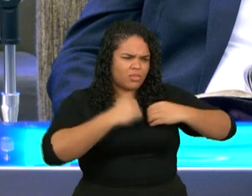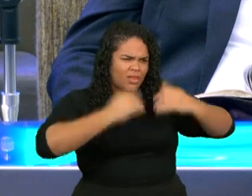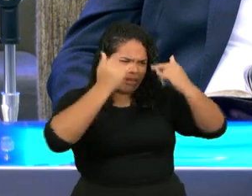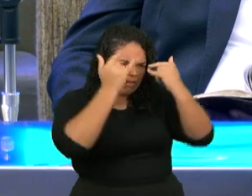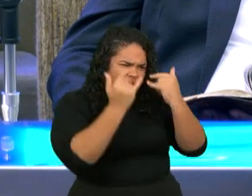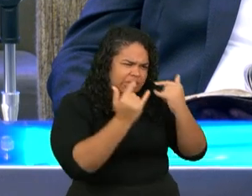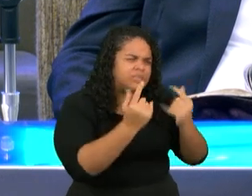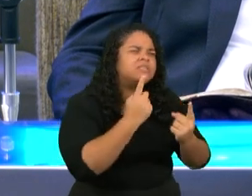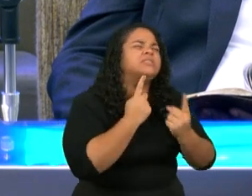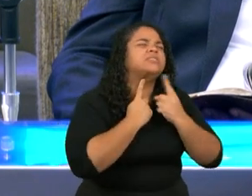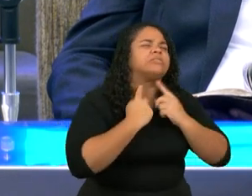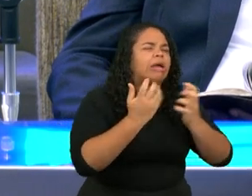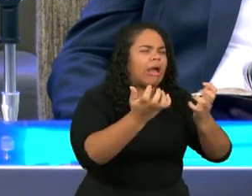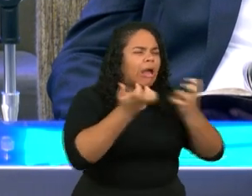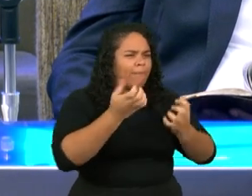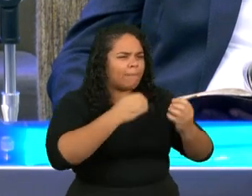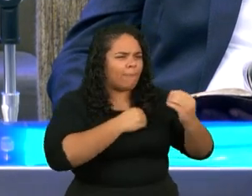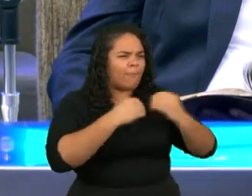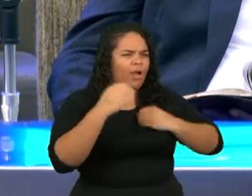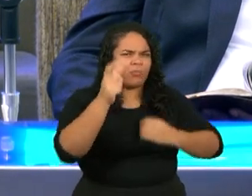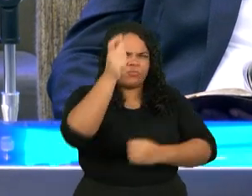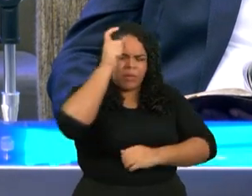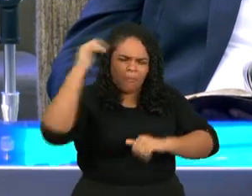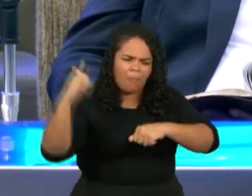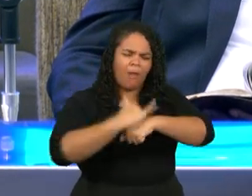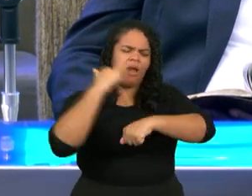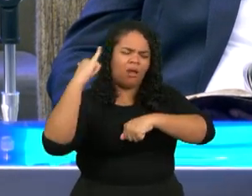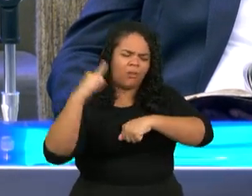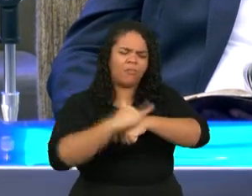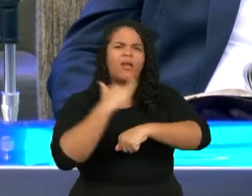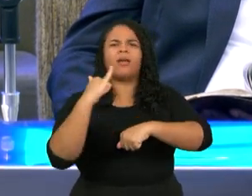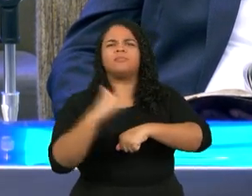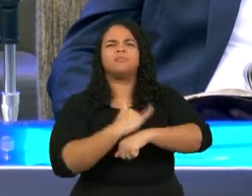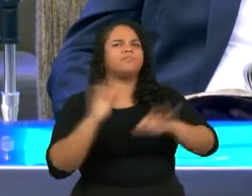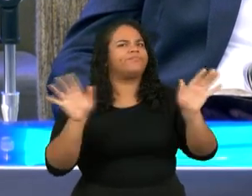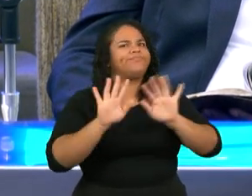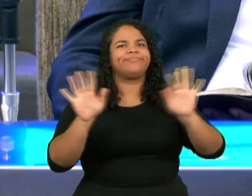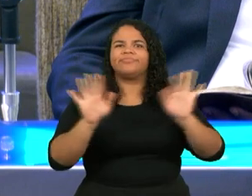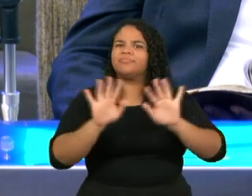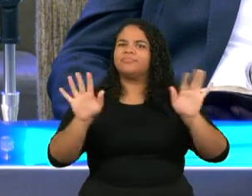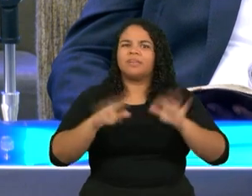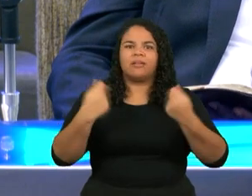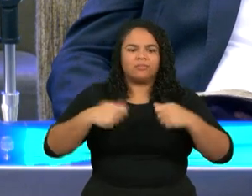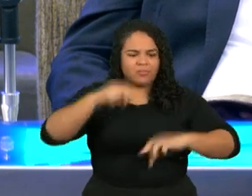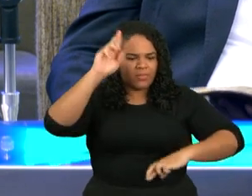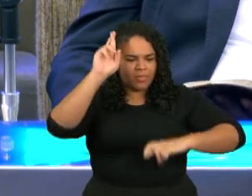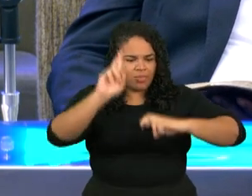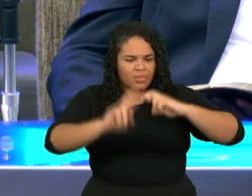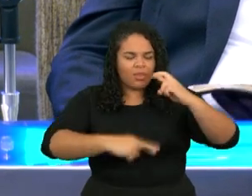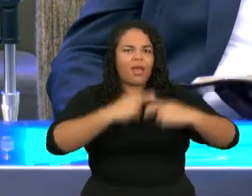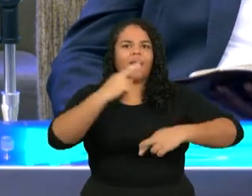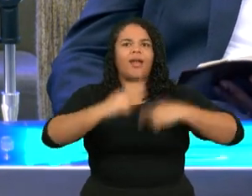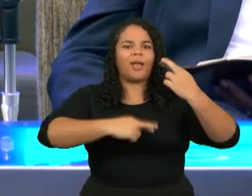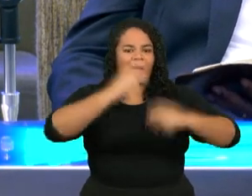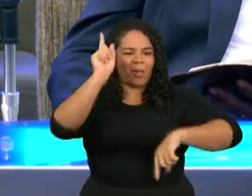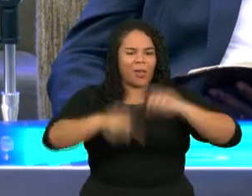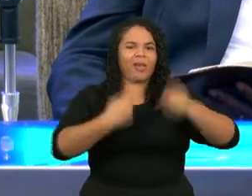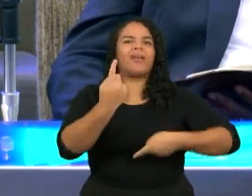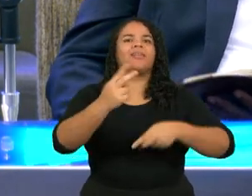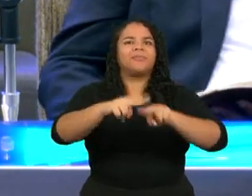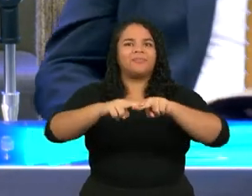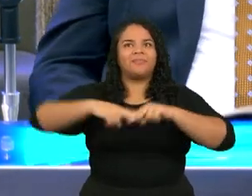concupiscência do engano e vos renovês no espírito de que